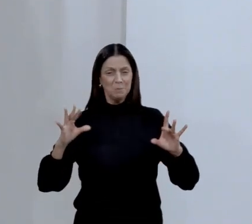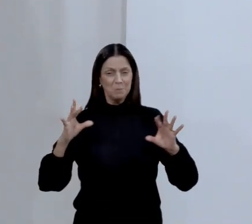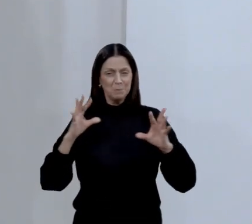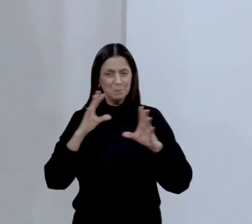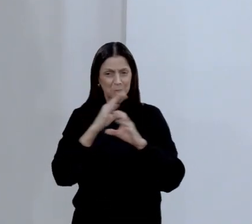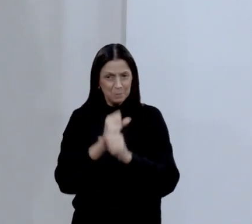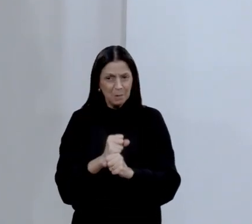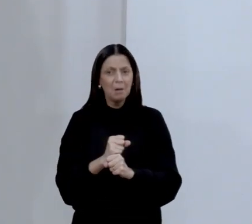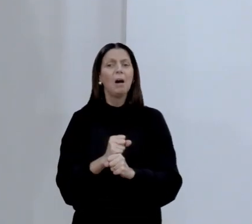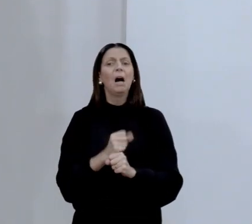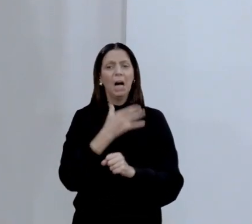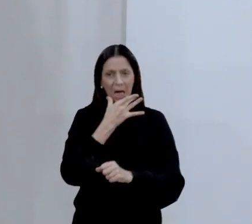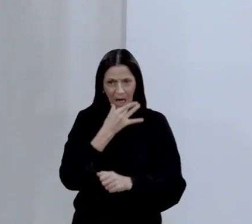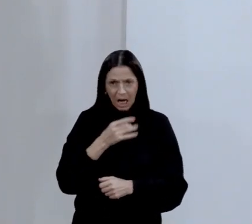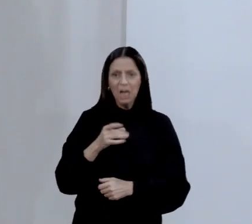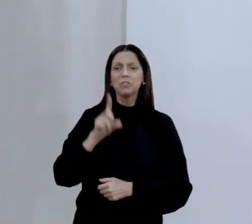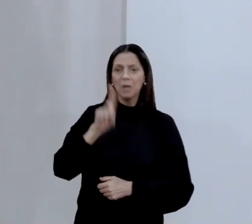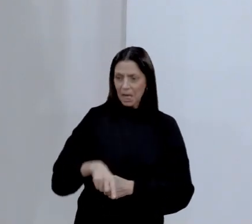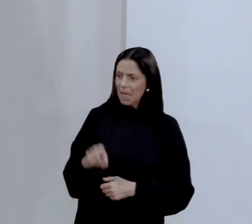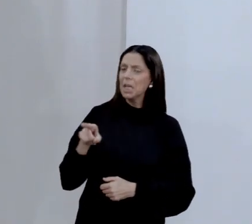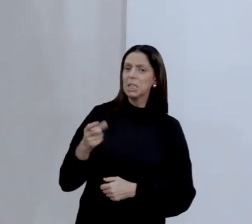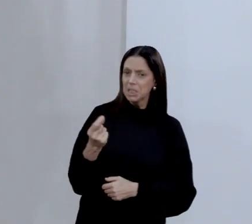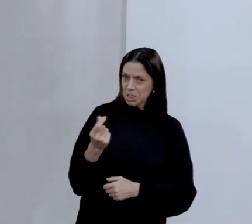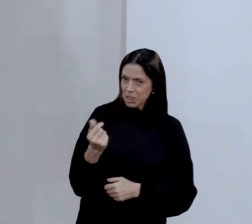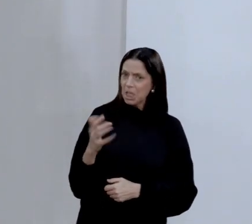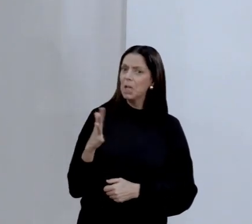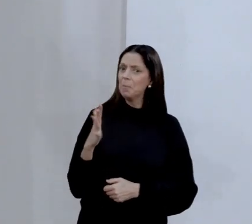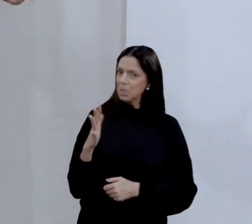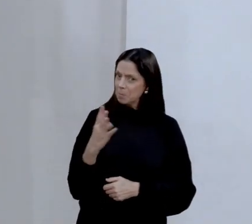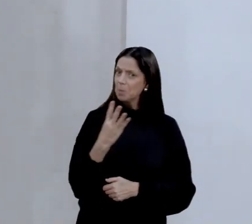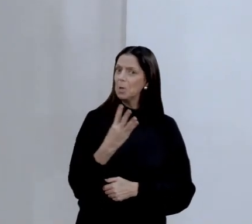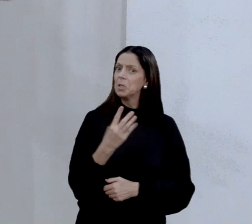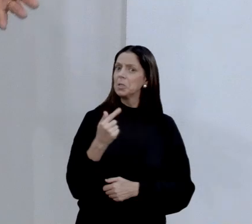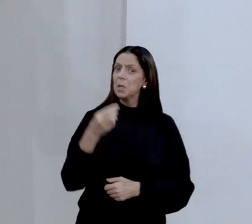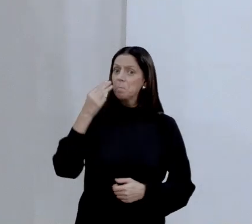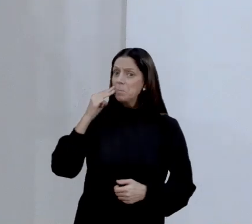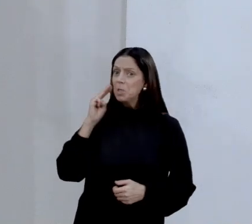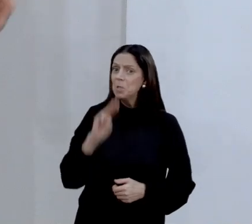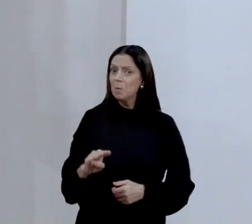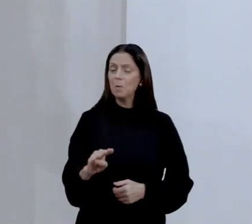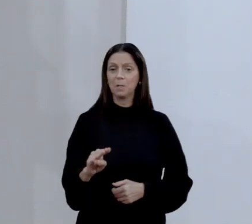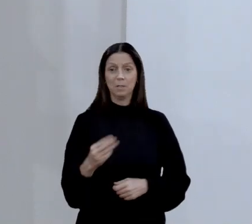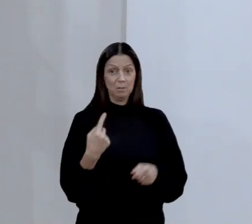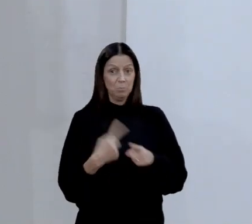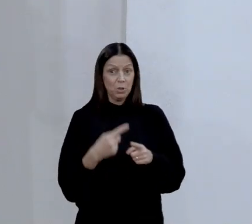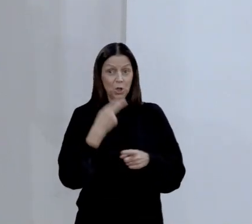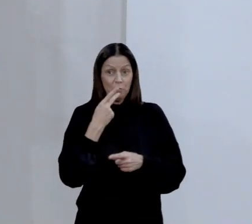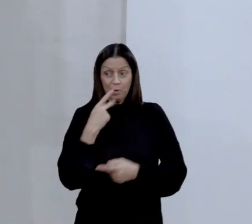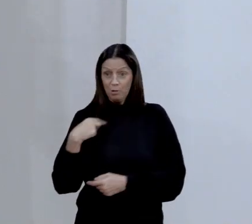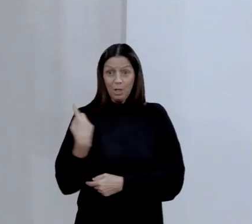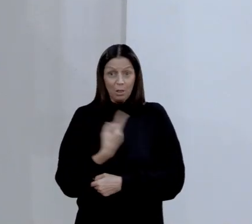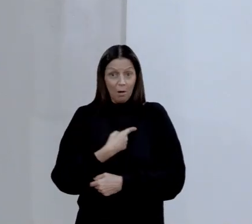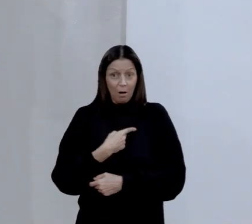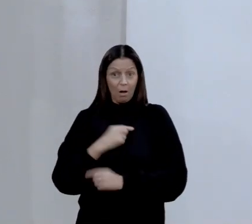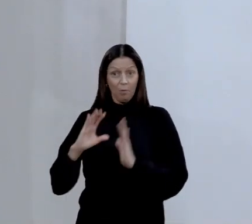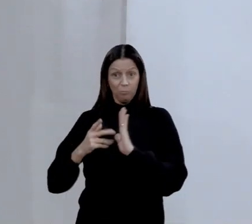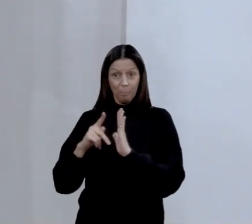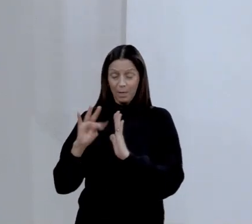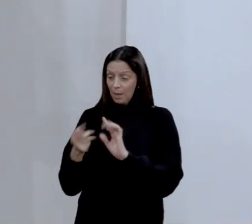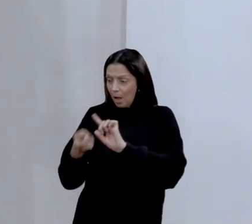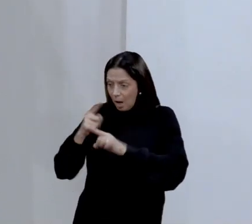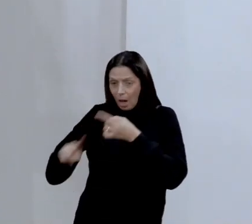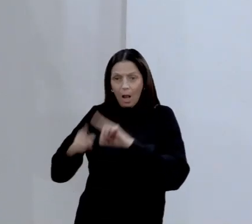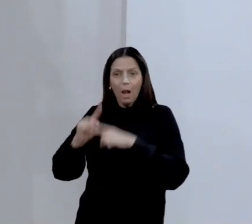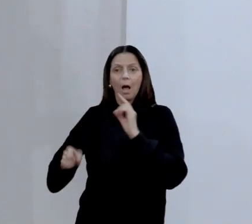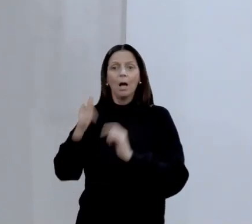realmente. Vereador Gilson, que Vossa Excelência fez um pré-levantamento aí, porque só eu aqui estou falando, né, de recursos que a gente articulou, que a gente trouxe, e aqui não